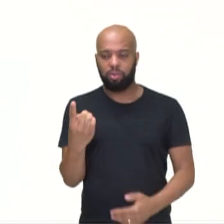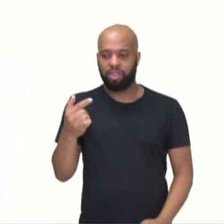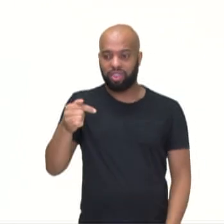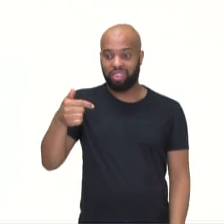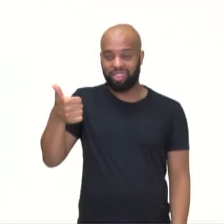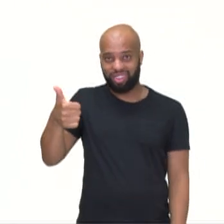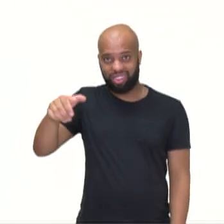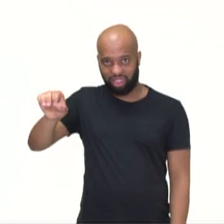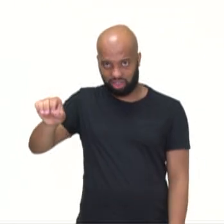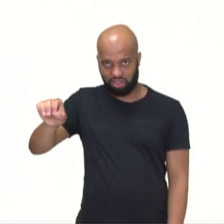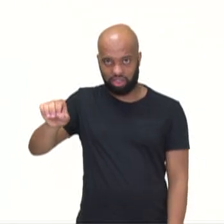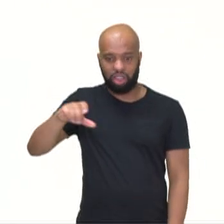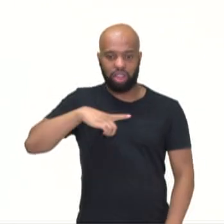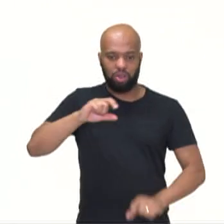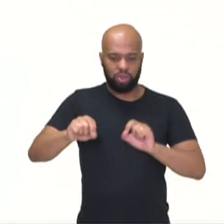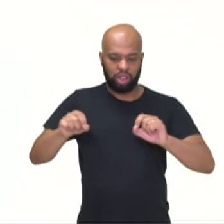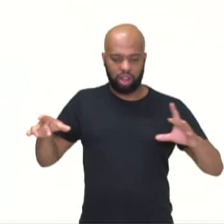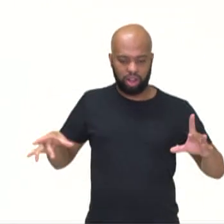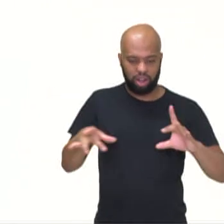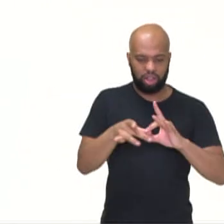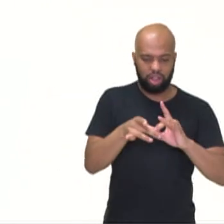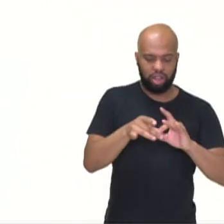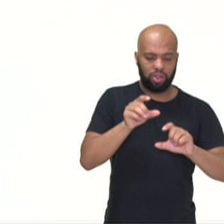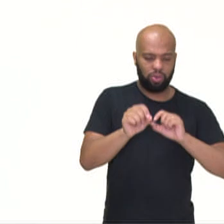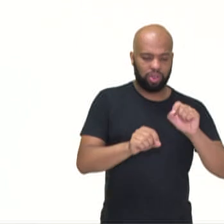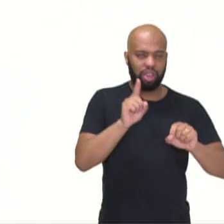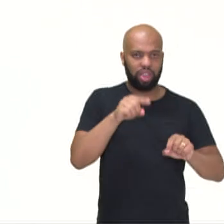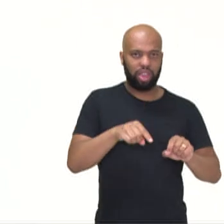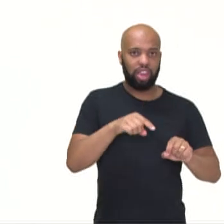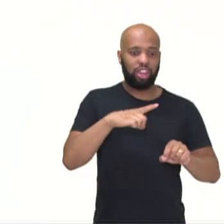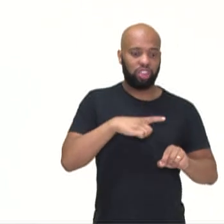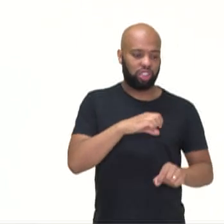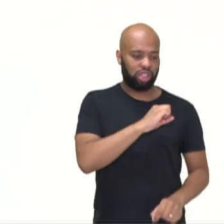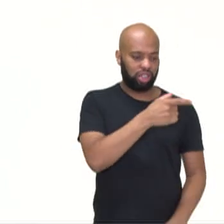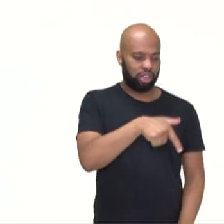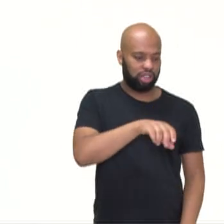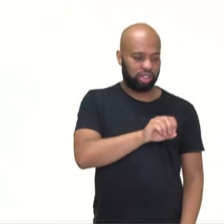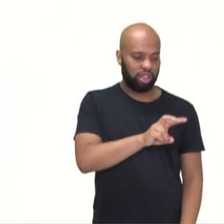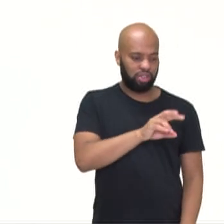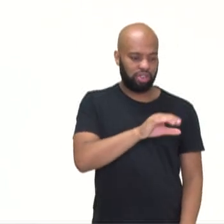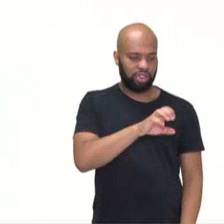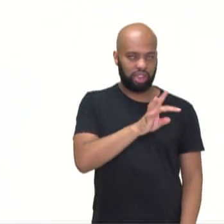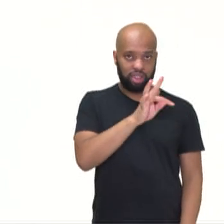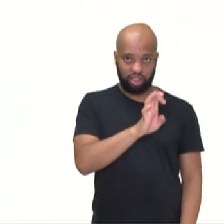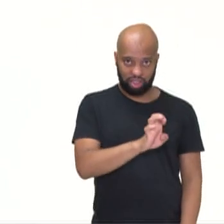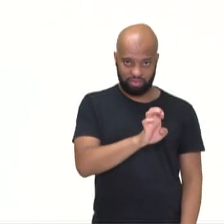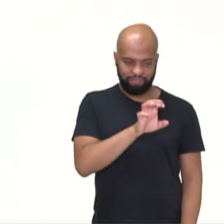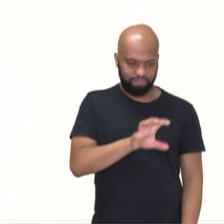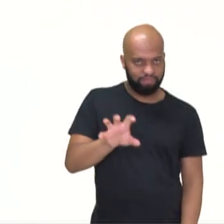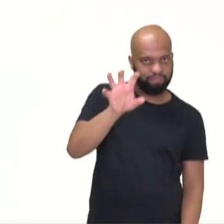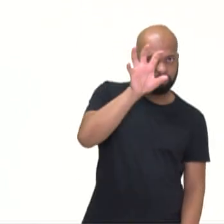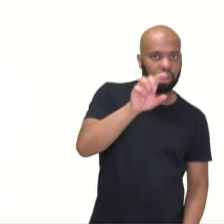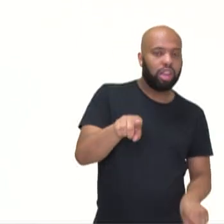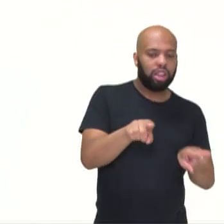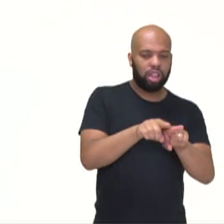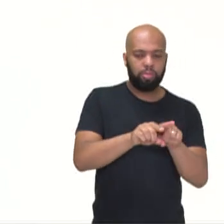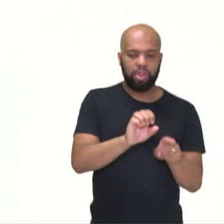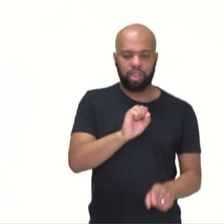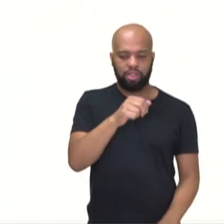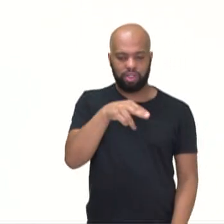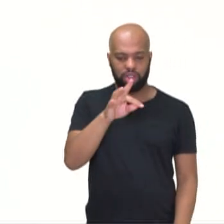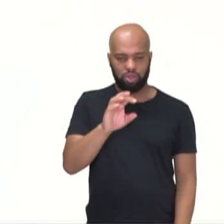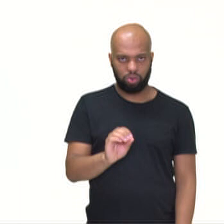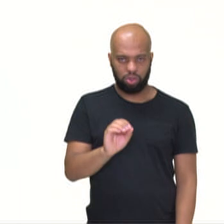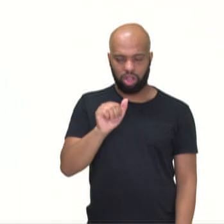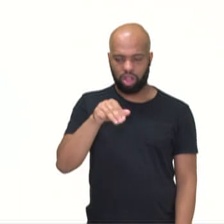sendo incorporada aos territórios da capitania de São Vicente e de Santo Amaro, tá ok? Que formariam posteriormente